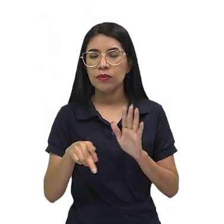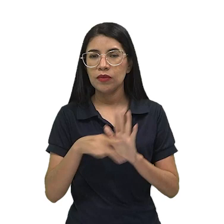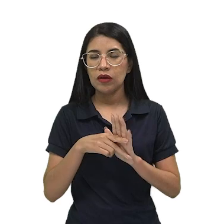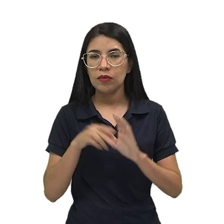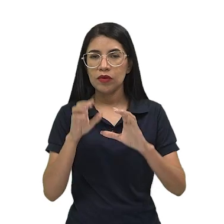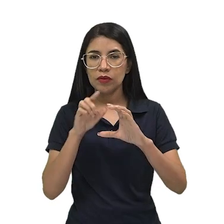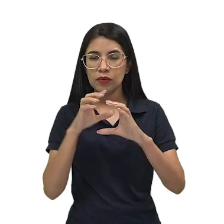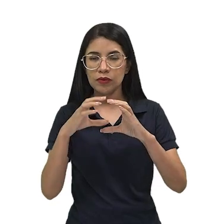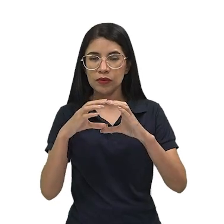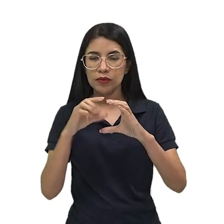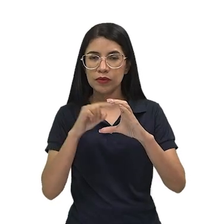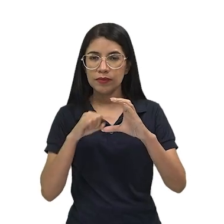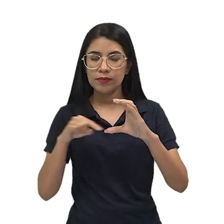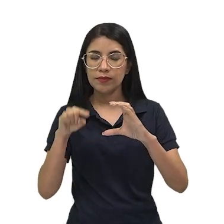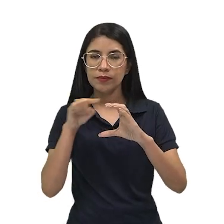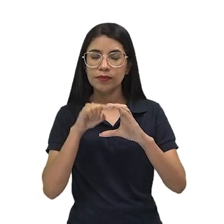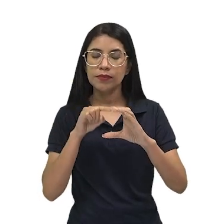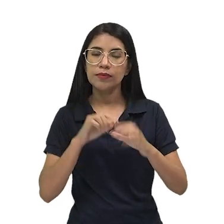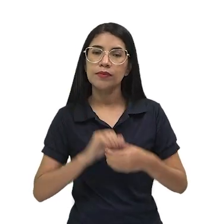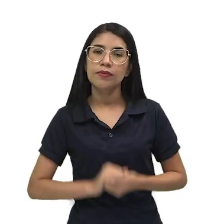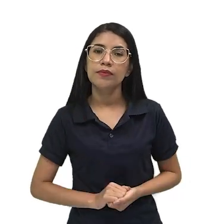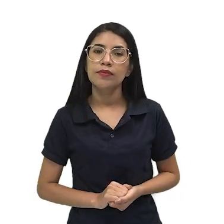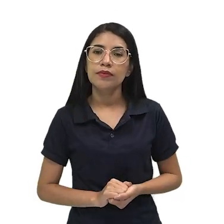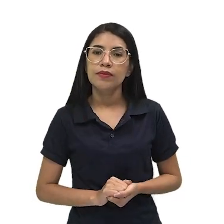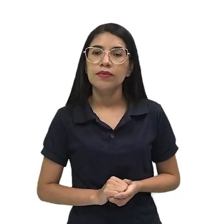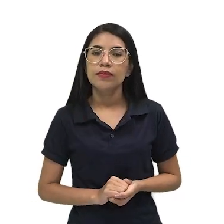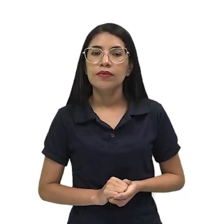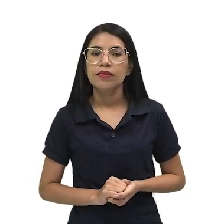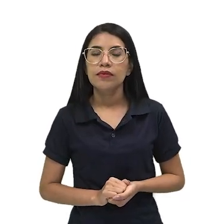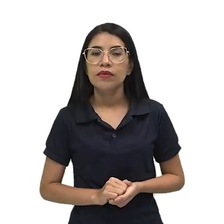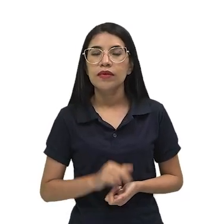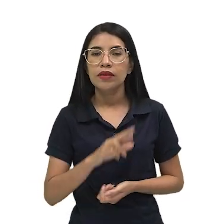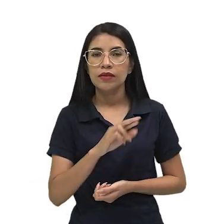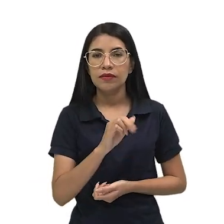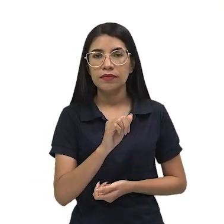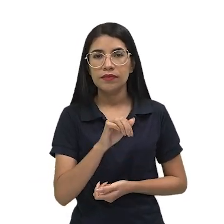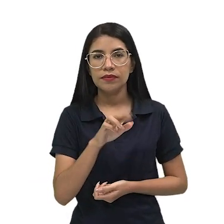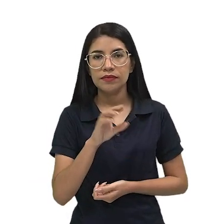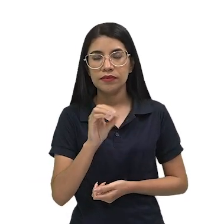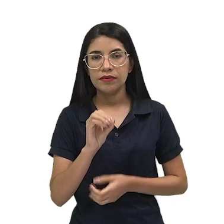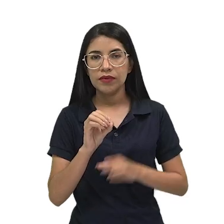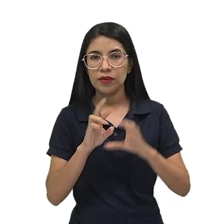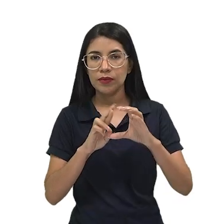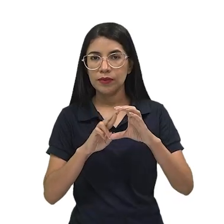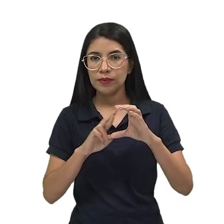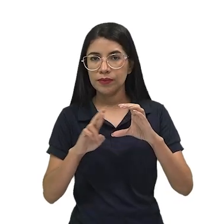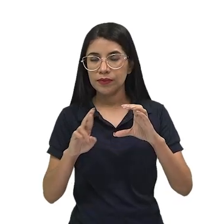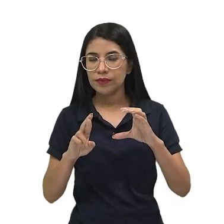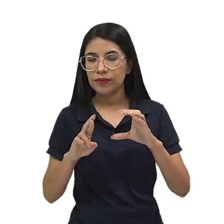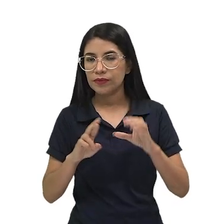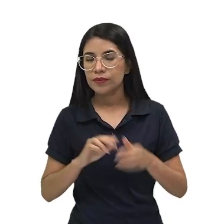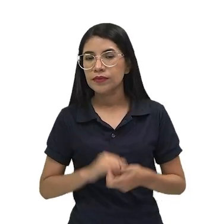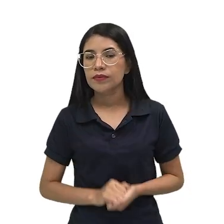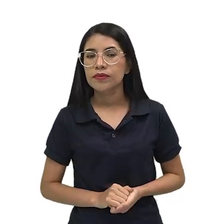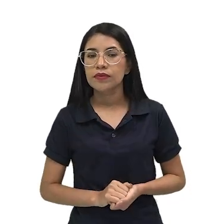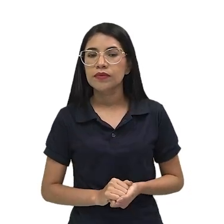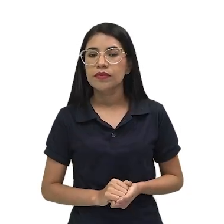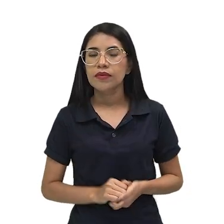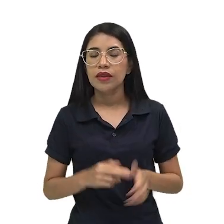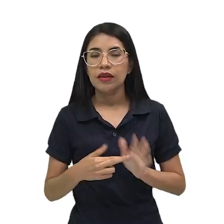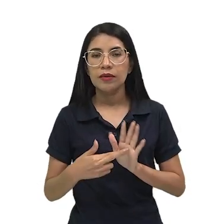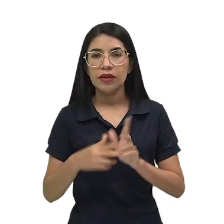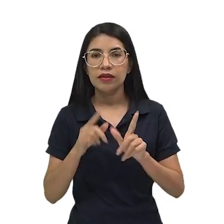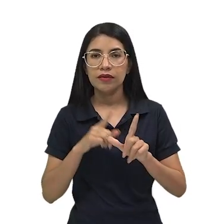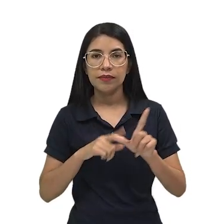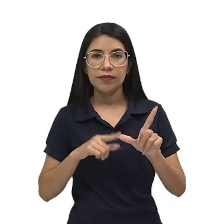fazem parte do círculo, né? Nós temos o raio, beleza? Que é representado